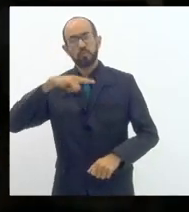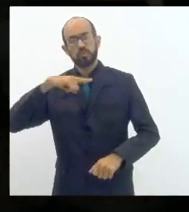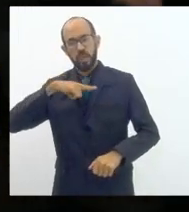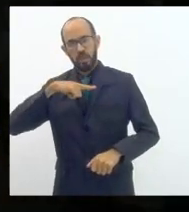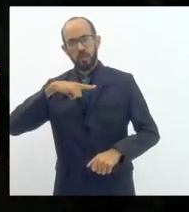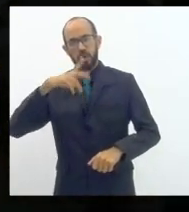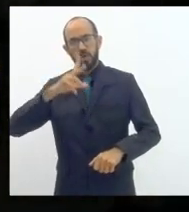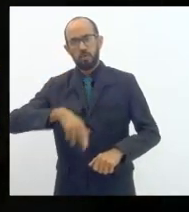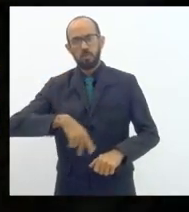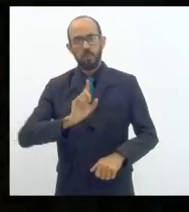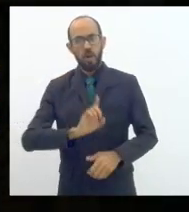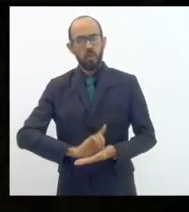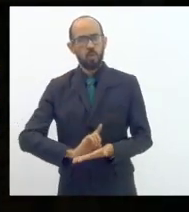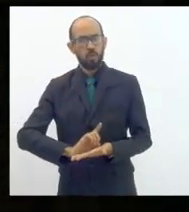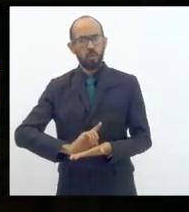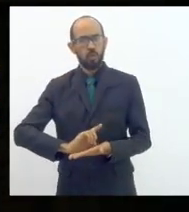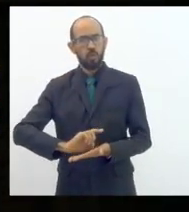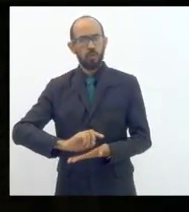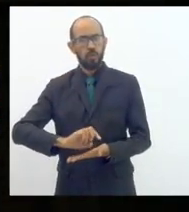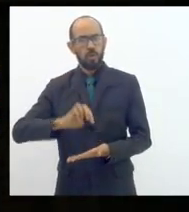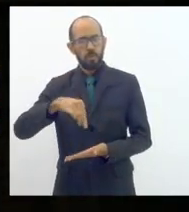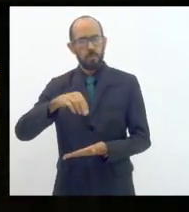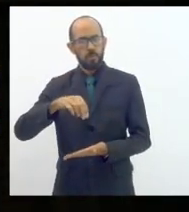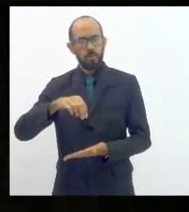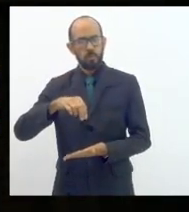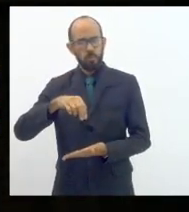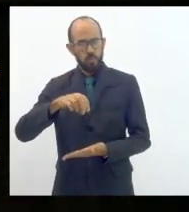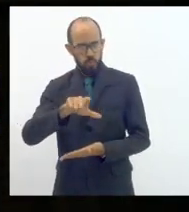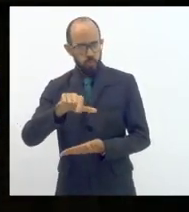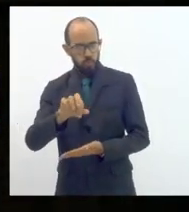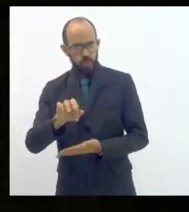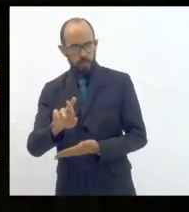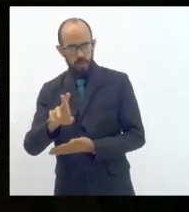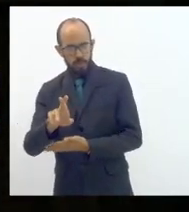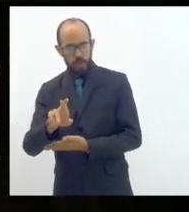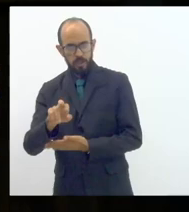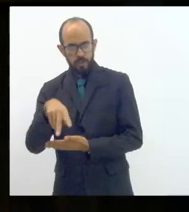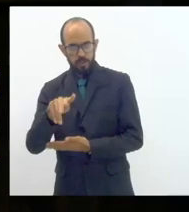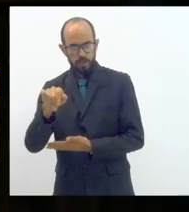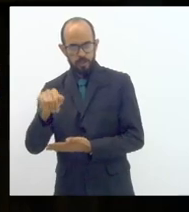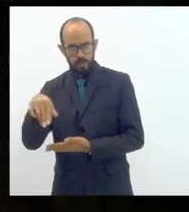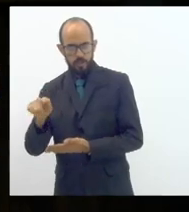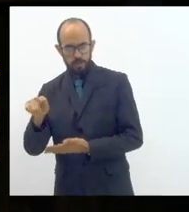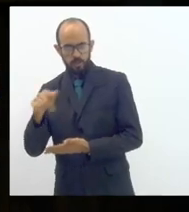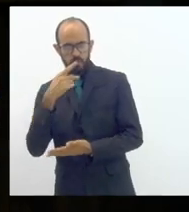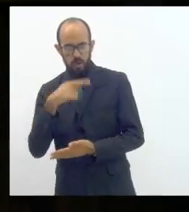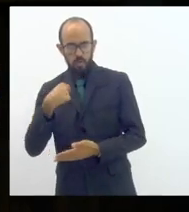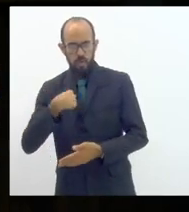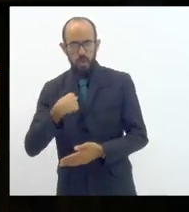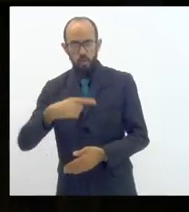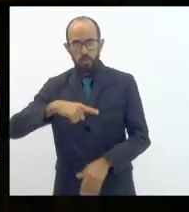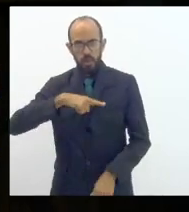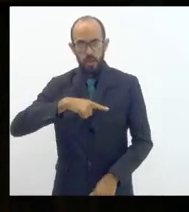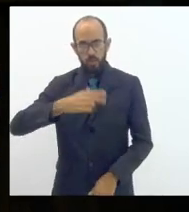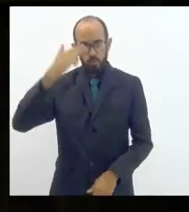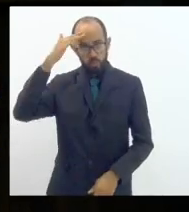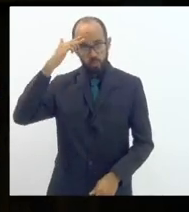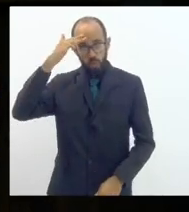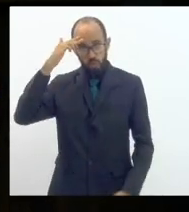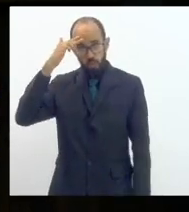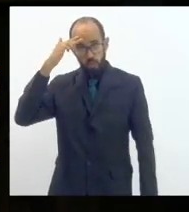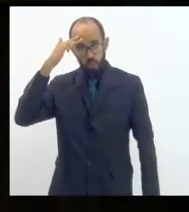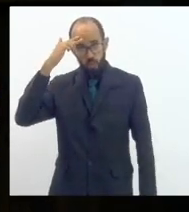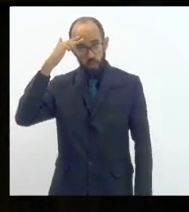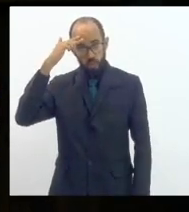como o Dr. Martin Luther King Jr. disse em seu discurso, efêmero e enfático, eu tenho um sonho, que um